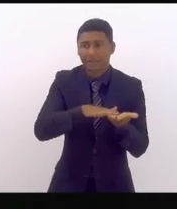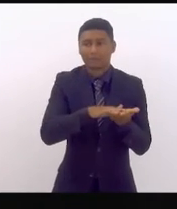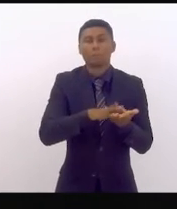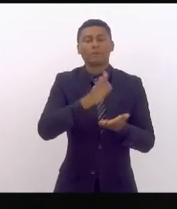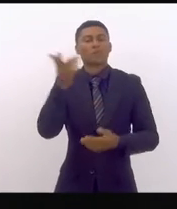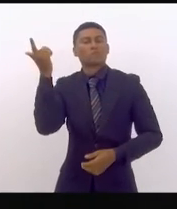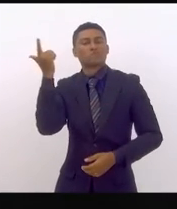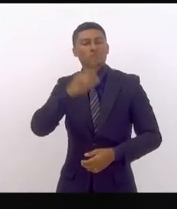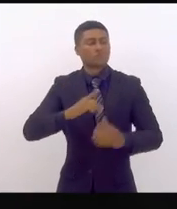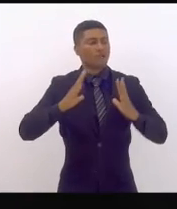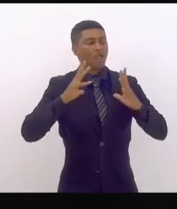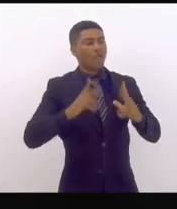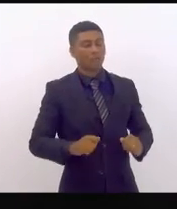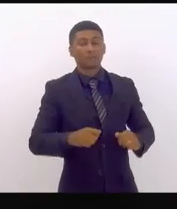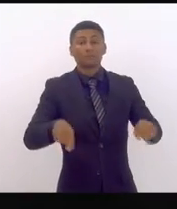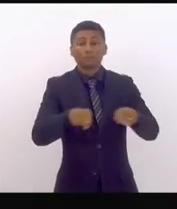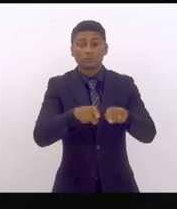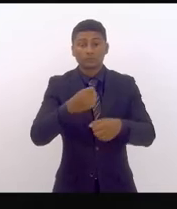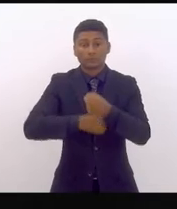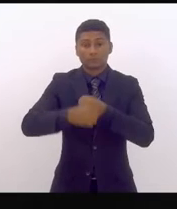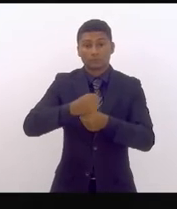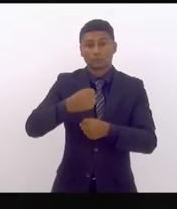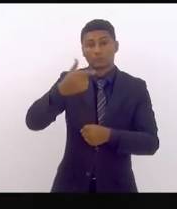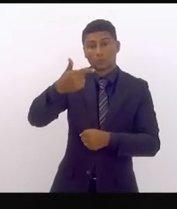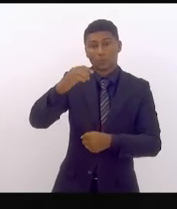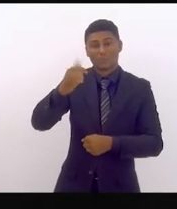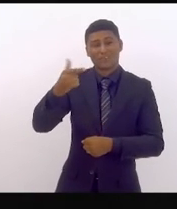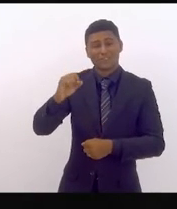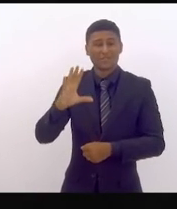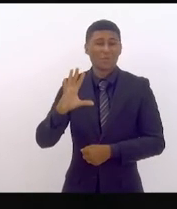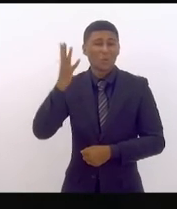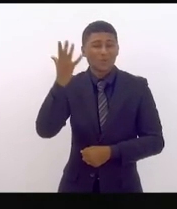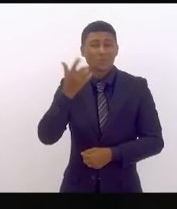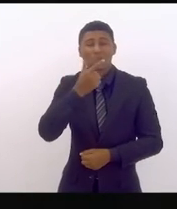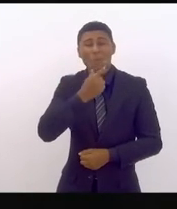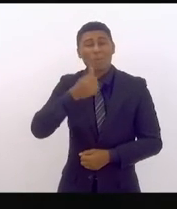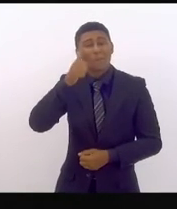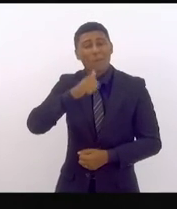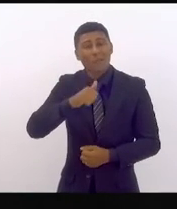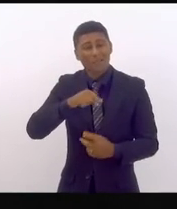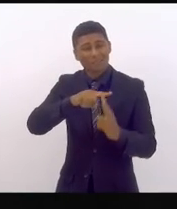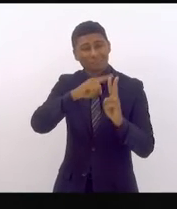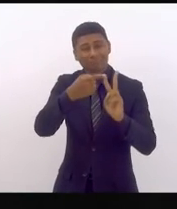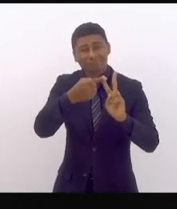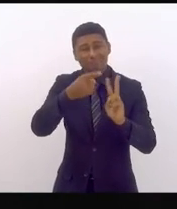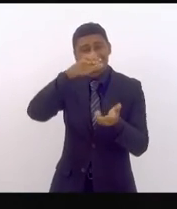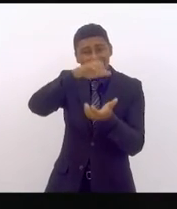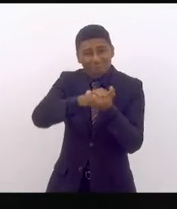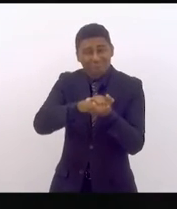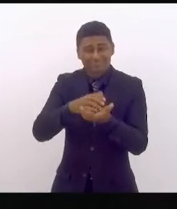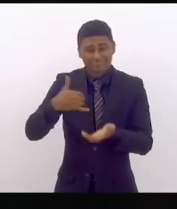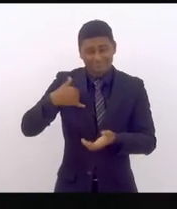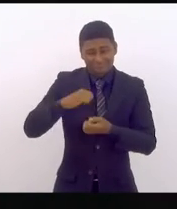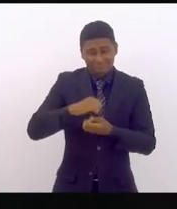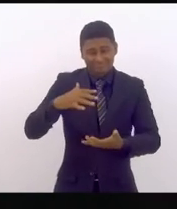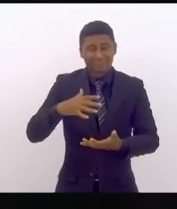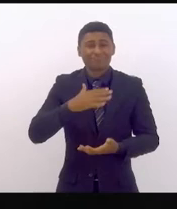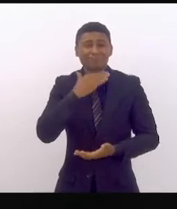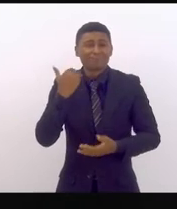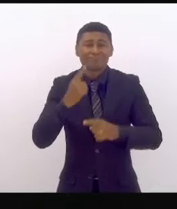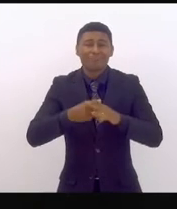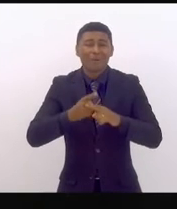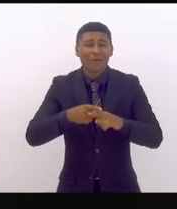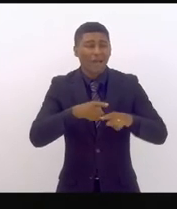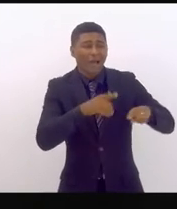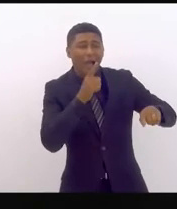2020 inclusive um casal de idoso faleceu é afogado ali na enxurrada do Rio Pavuna